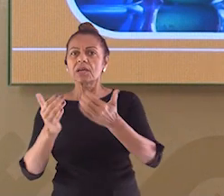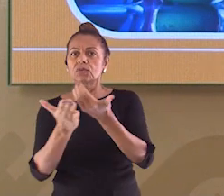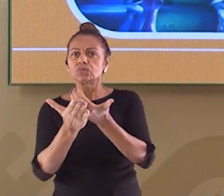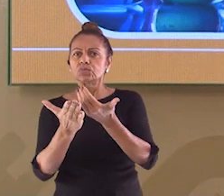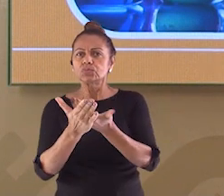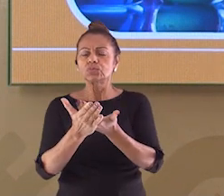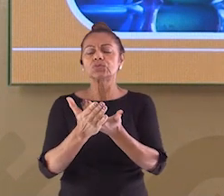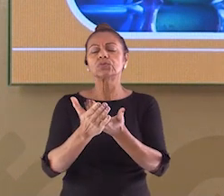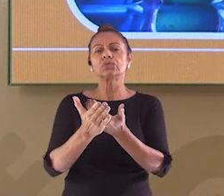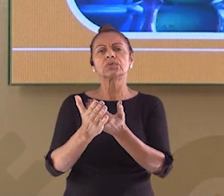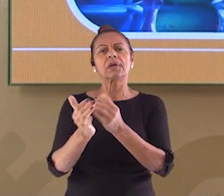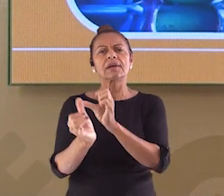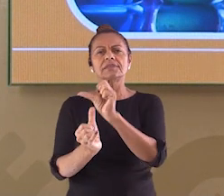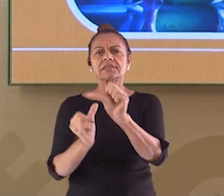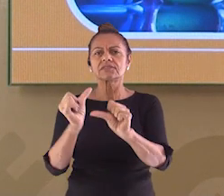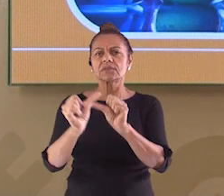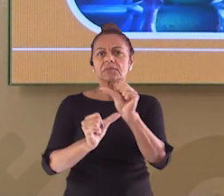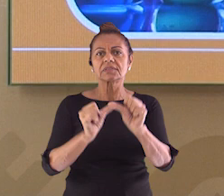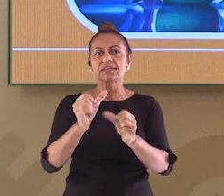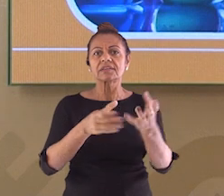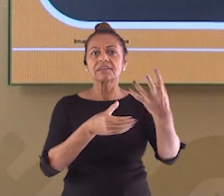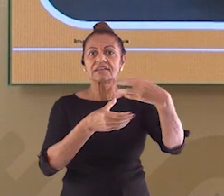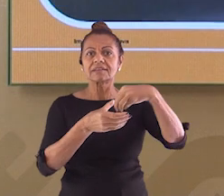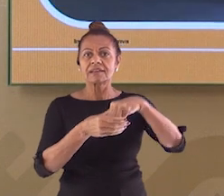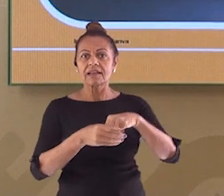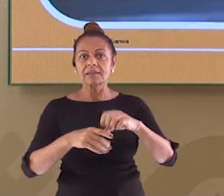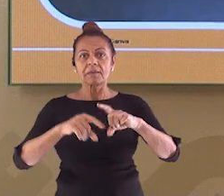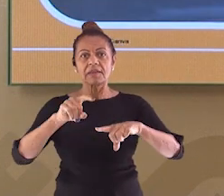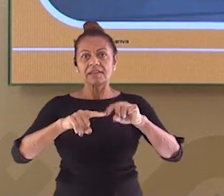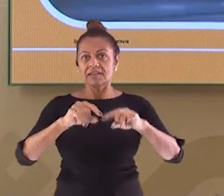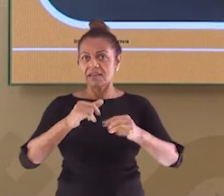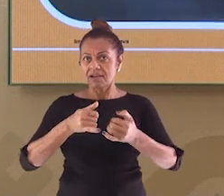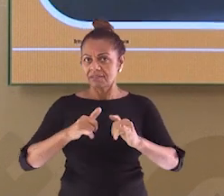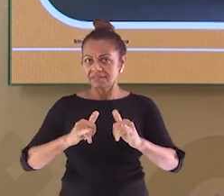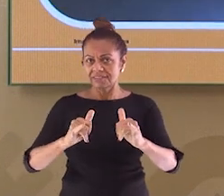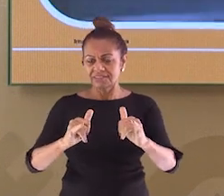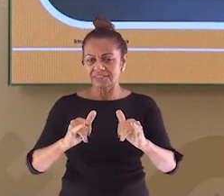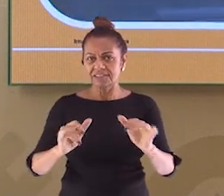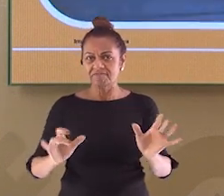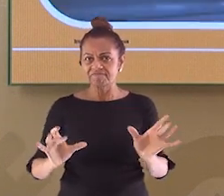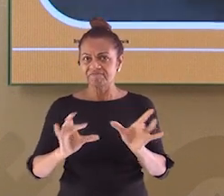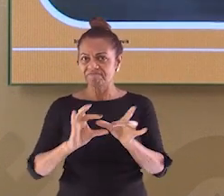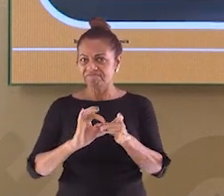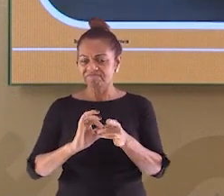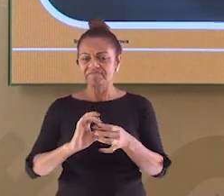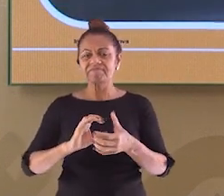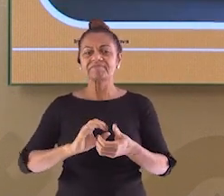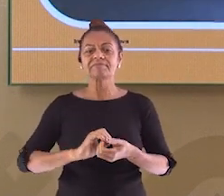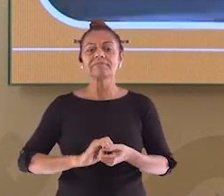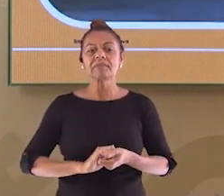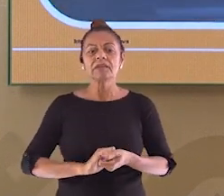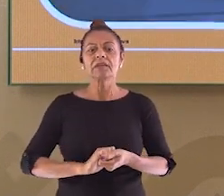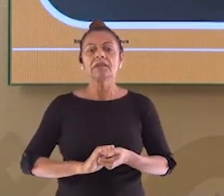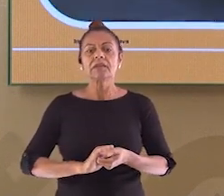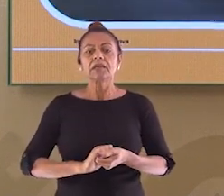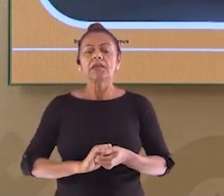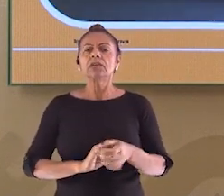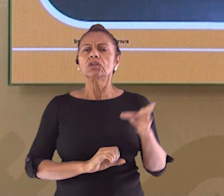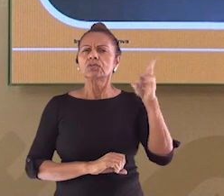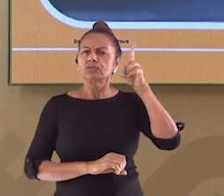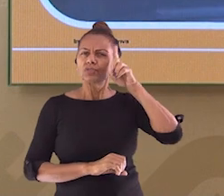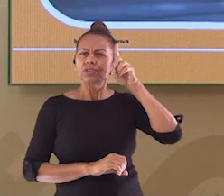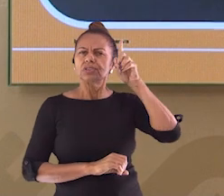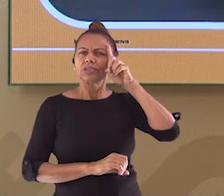a matéria e a energia. Um outro exemplo de química presente no nosso cotidiano é quando nós utilizamos